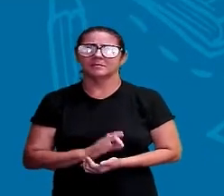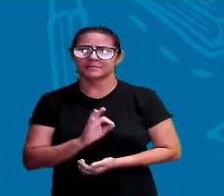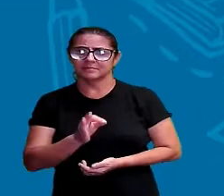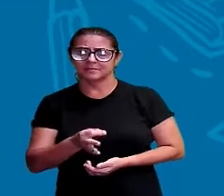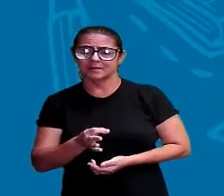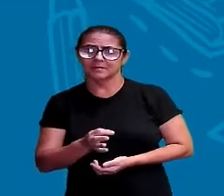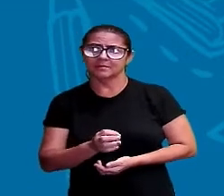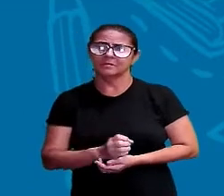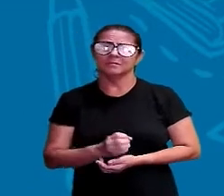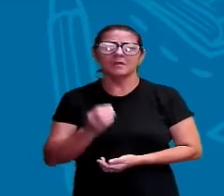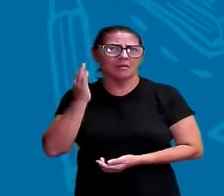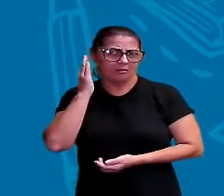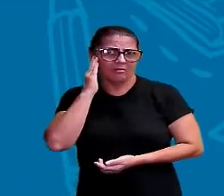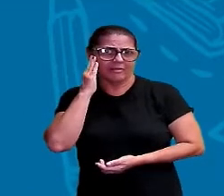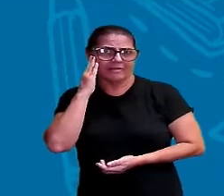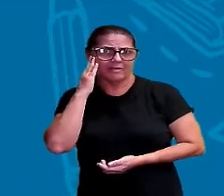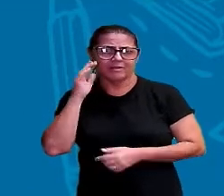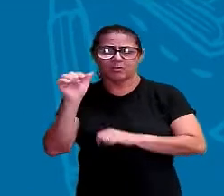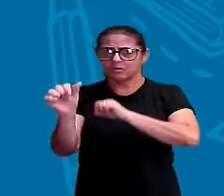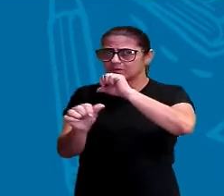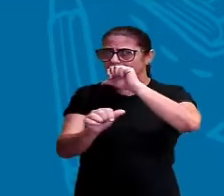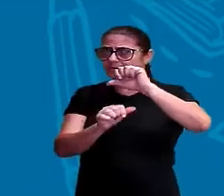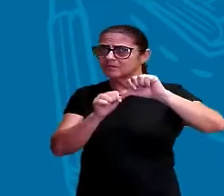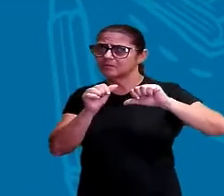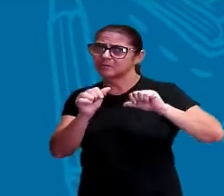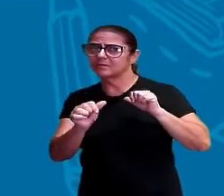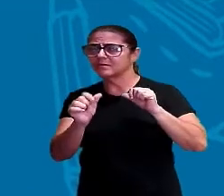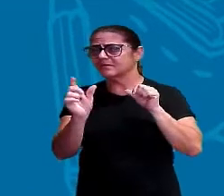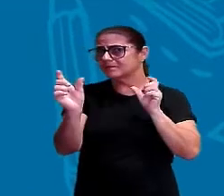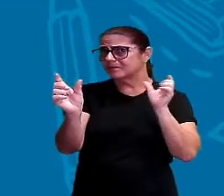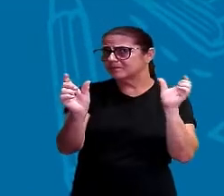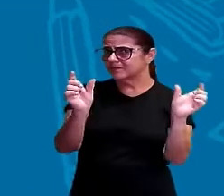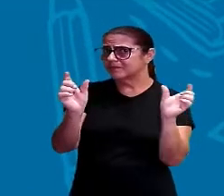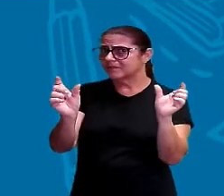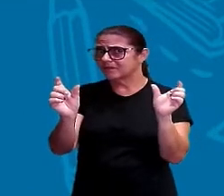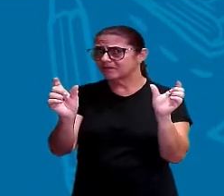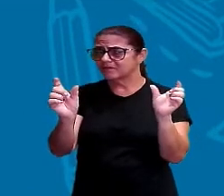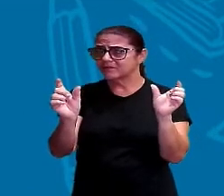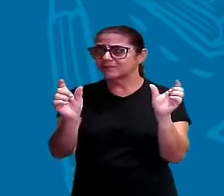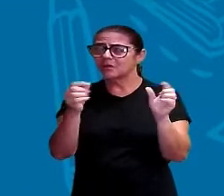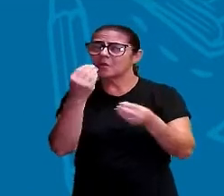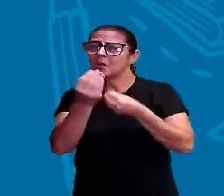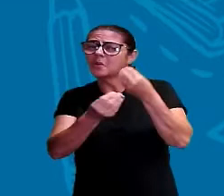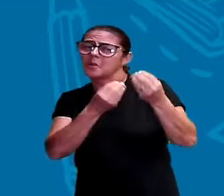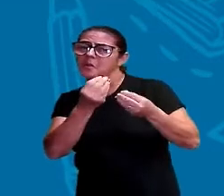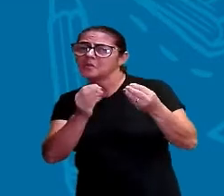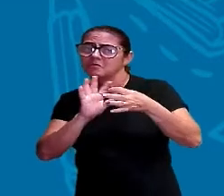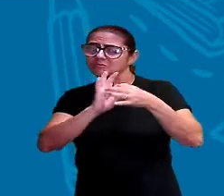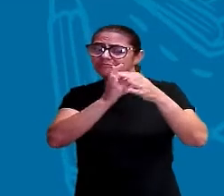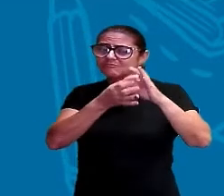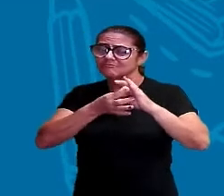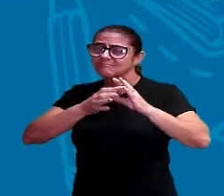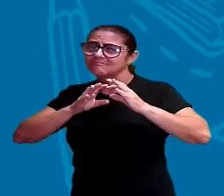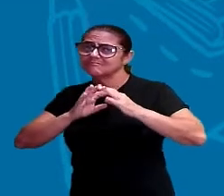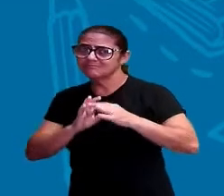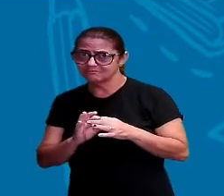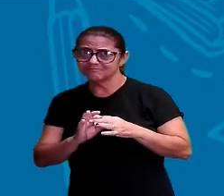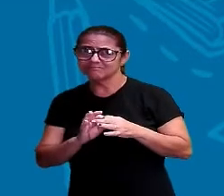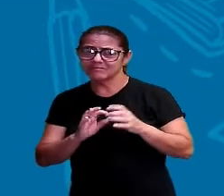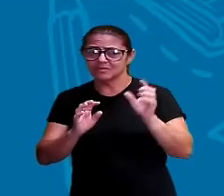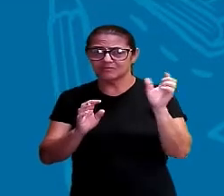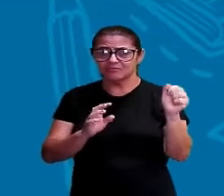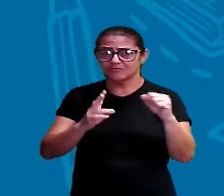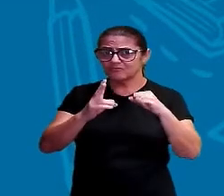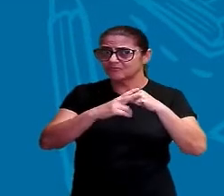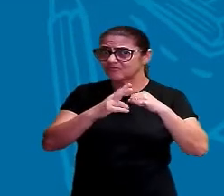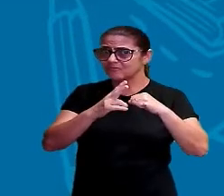gente? Tá dando para acompanhar aí a transformação das palavras e os diferentes meios que eles podem ser inseridos. A partir do verbo eu